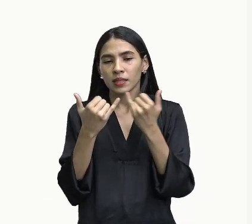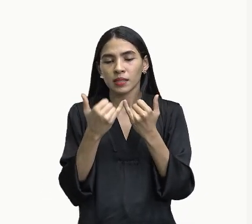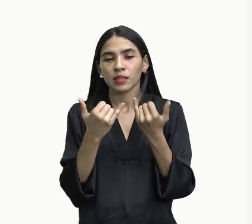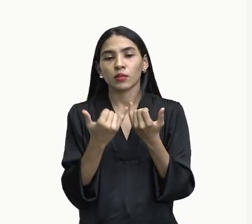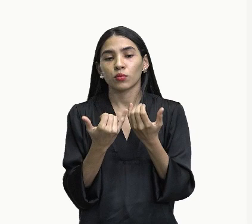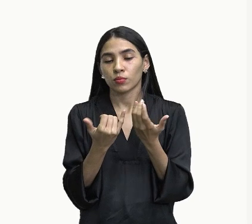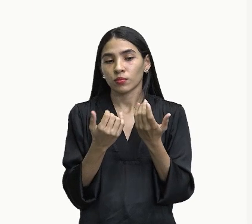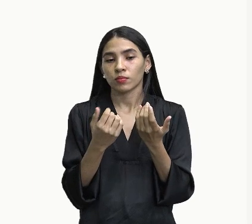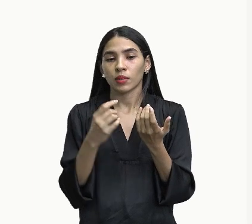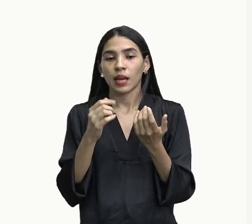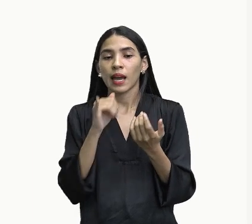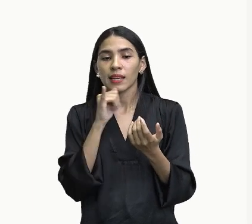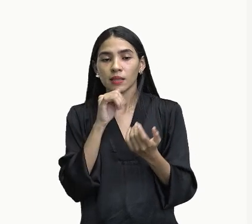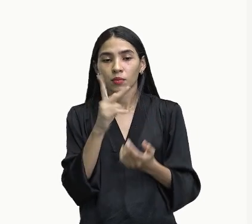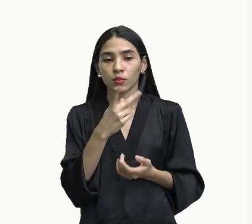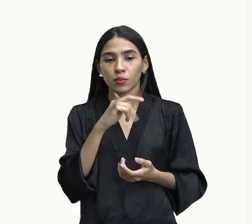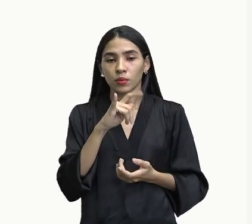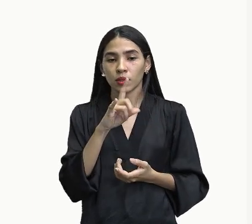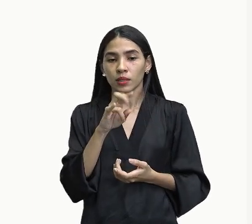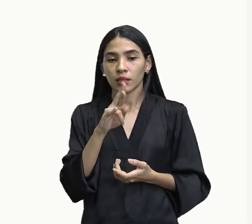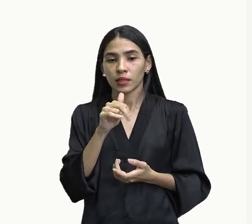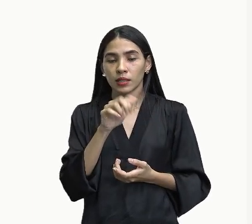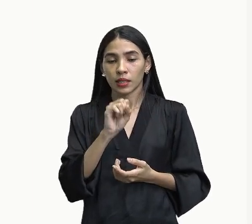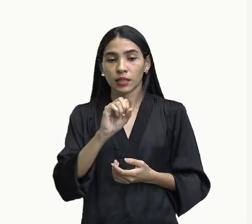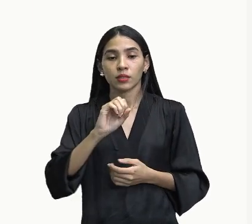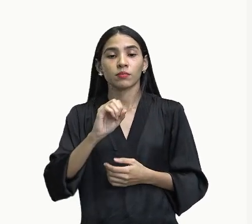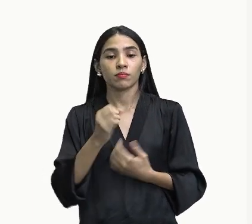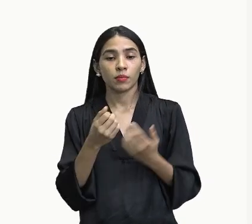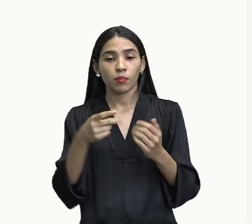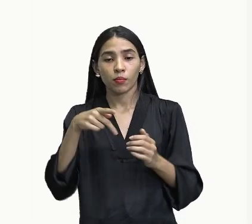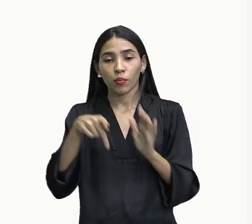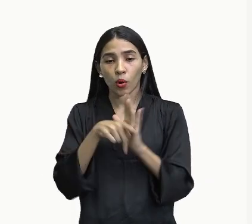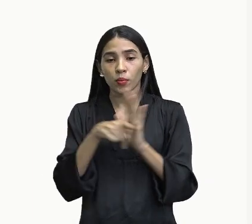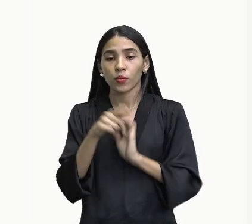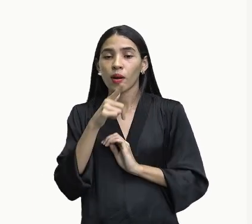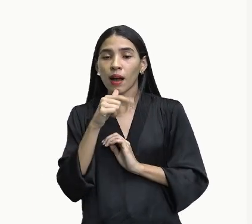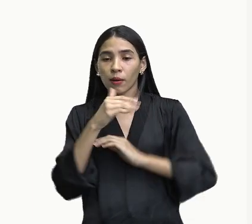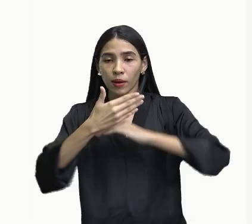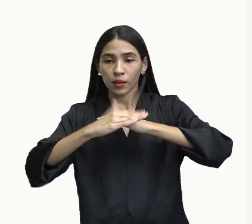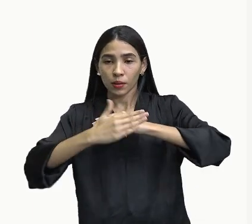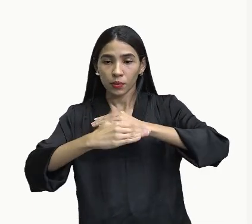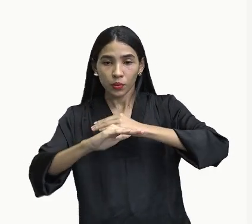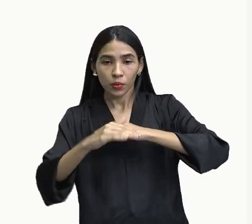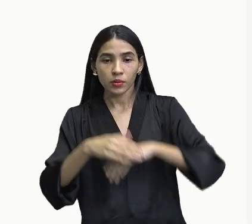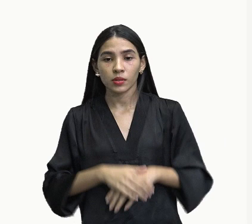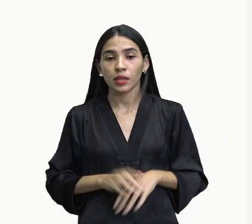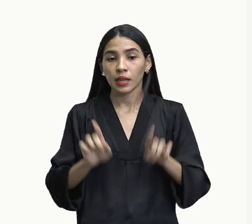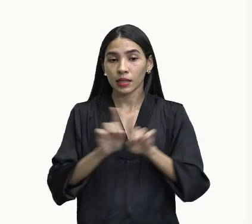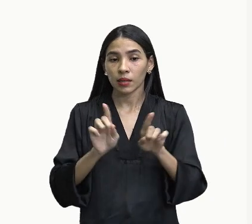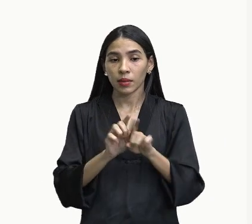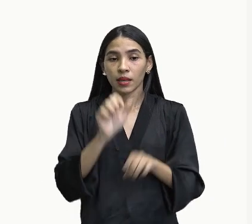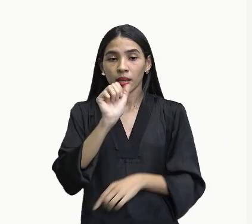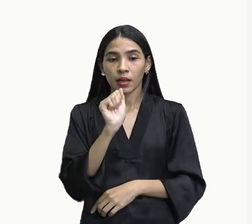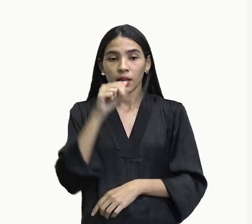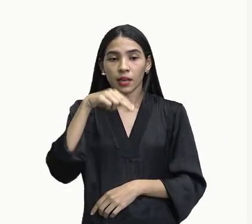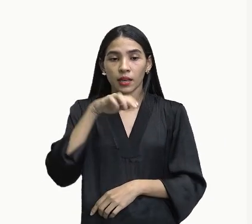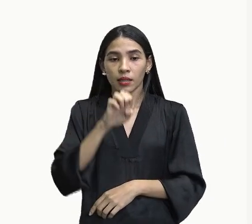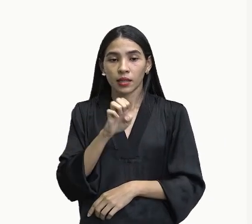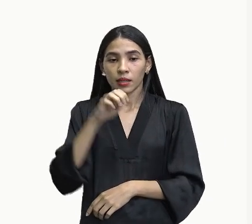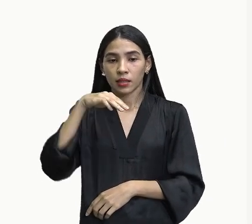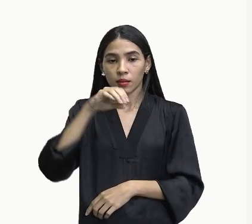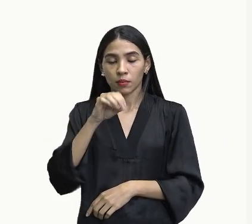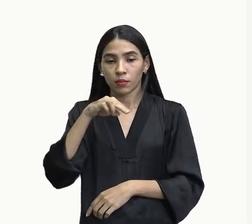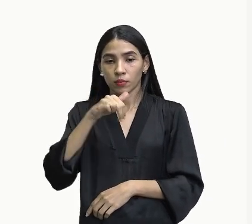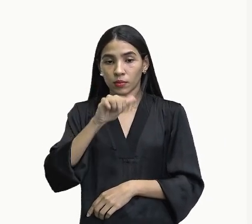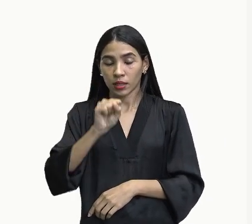água doce e em algumas anêmonas marinhas. Então, já estou citando para vocês representantes